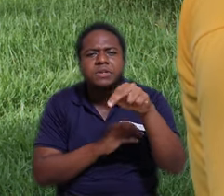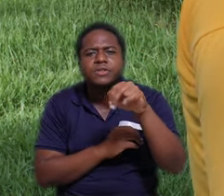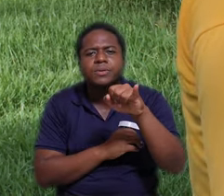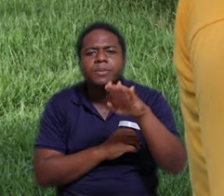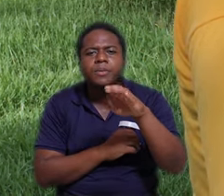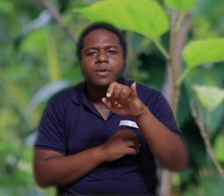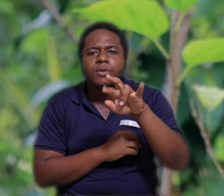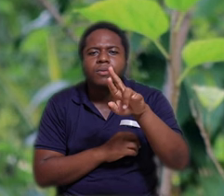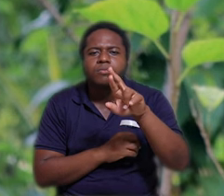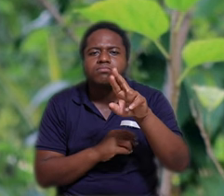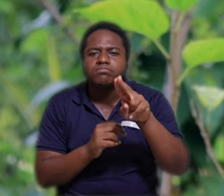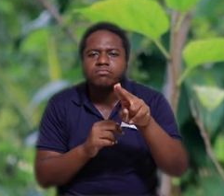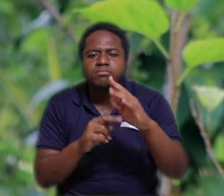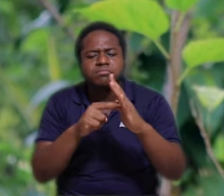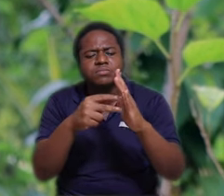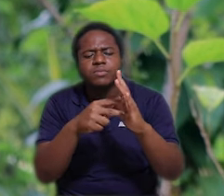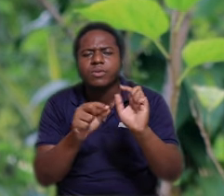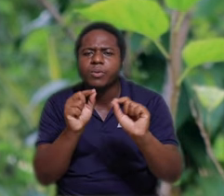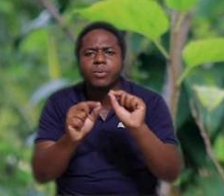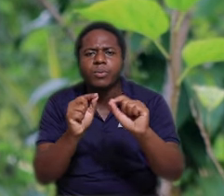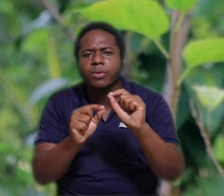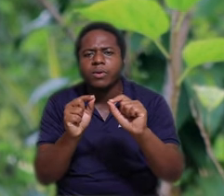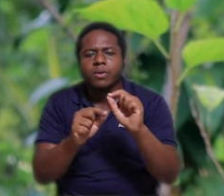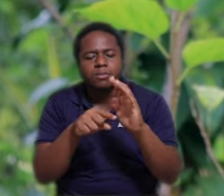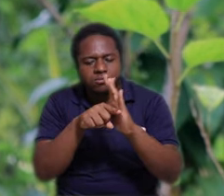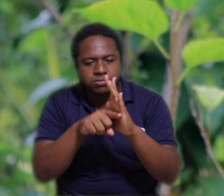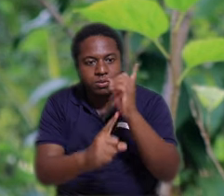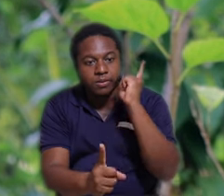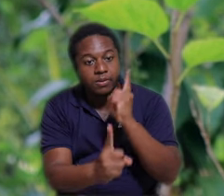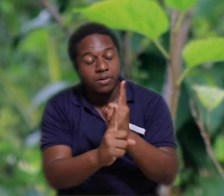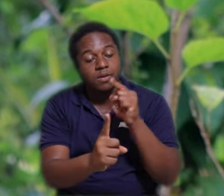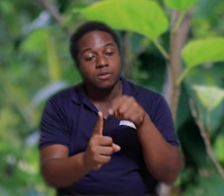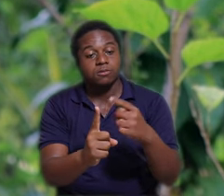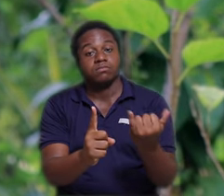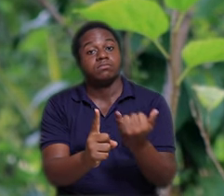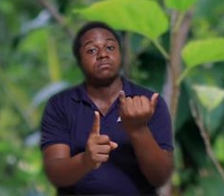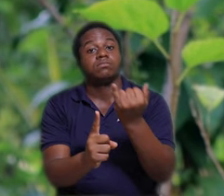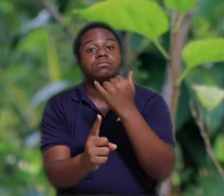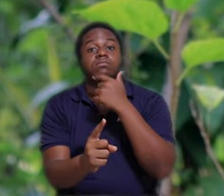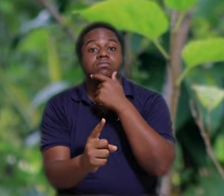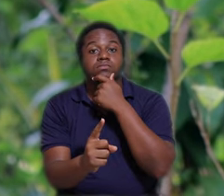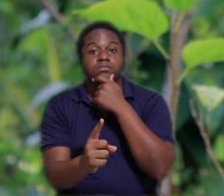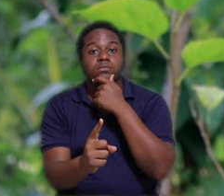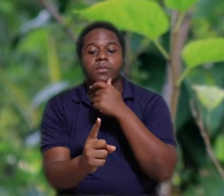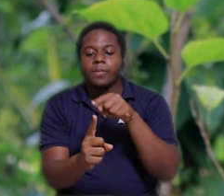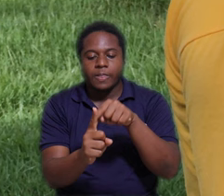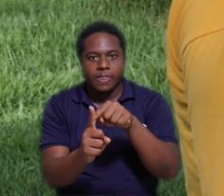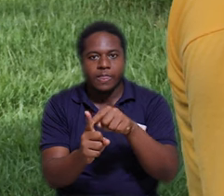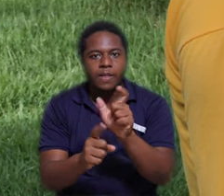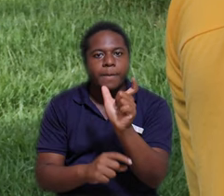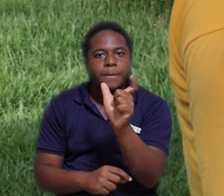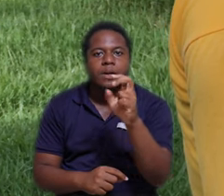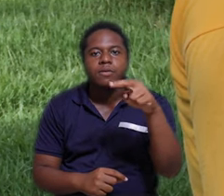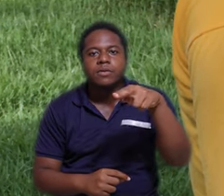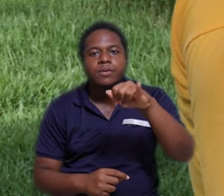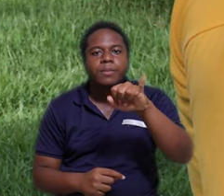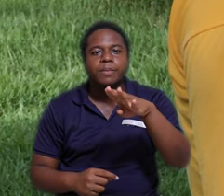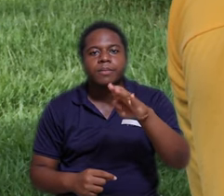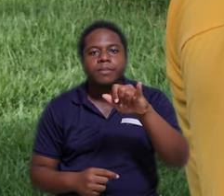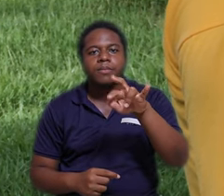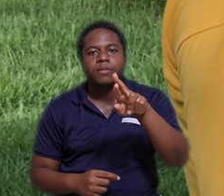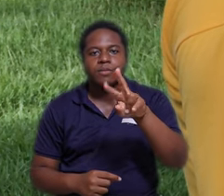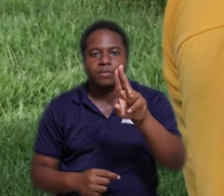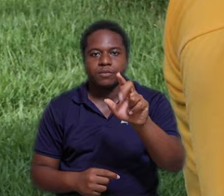Nibiru. E foi engraçado que eu me deparei com um significado muito importante. Que era uma palavra para